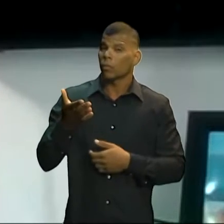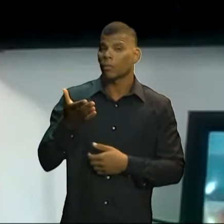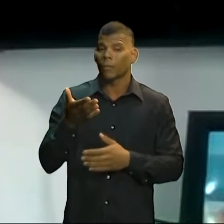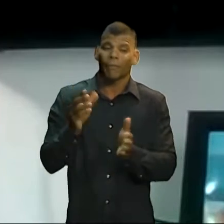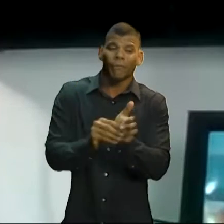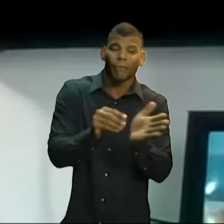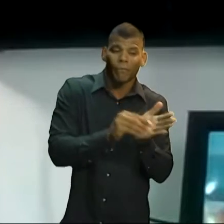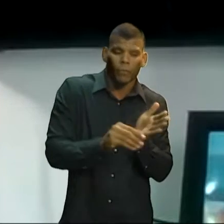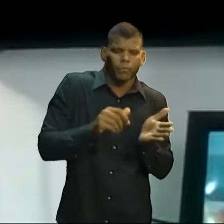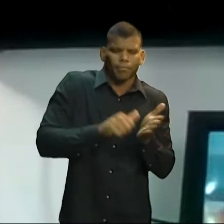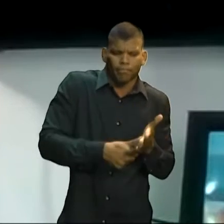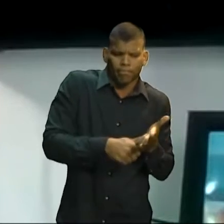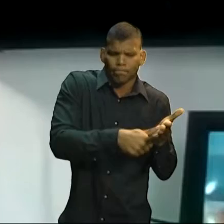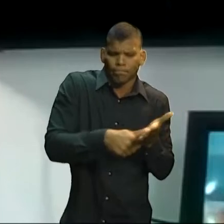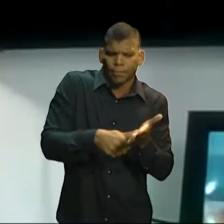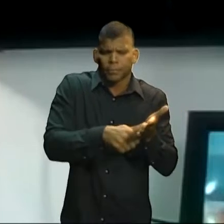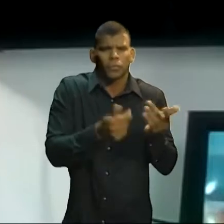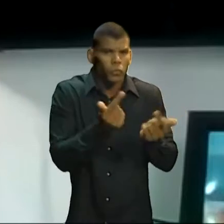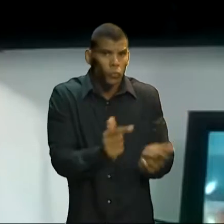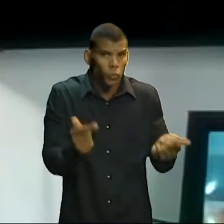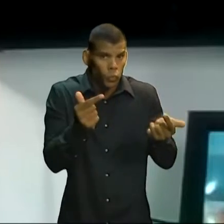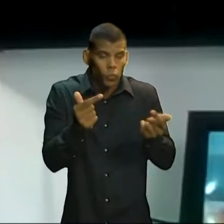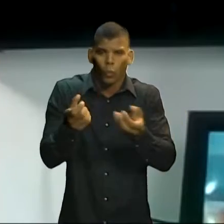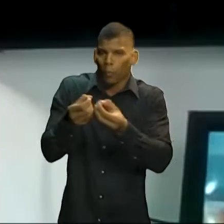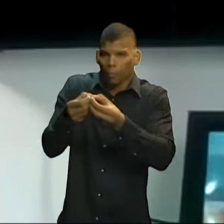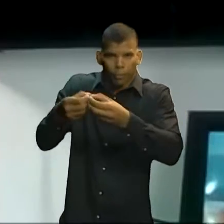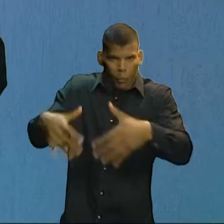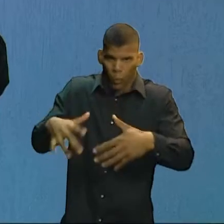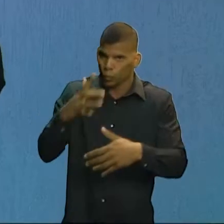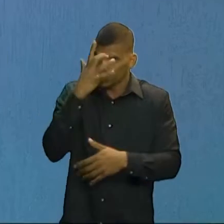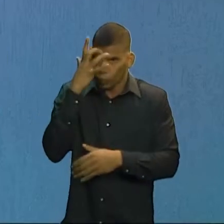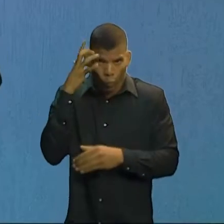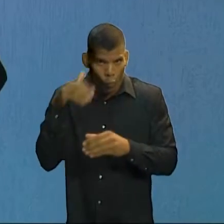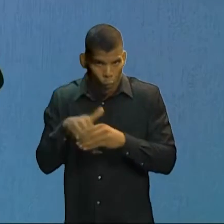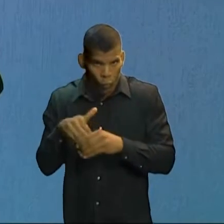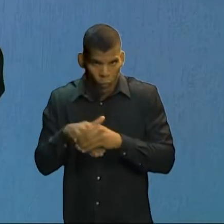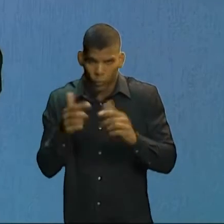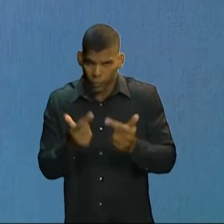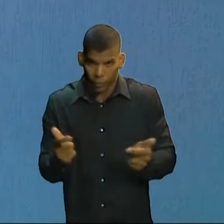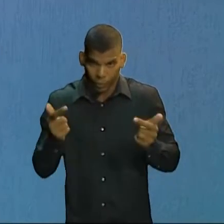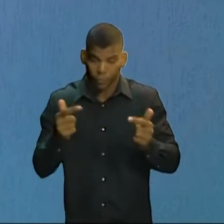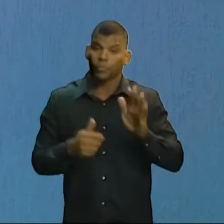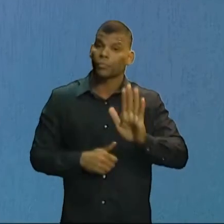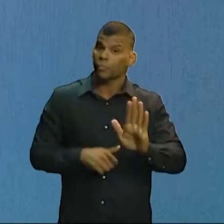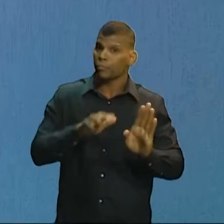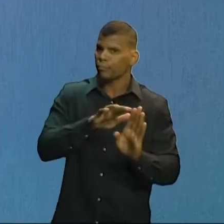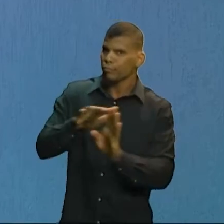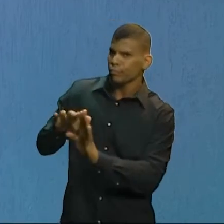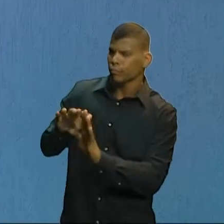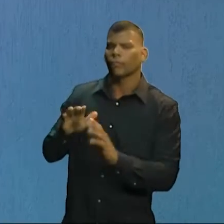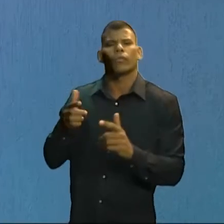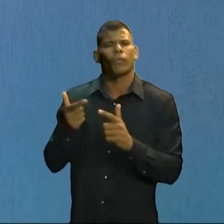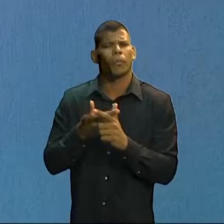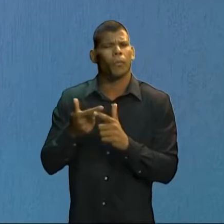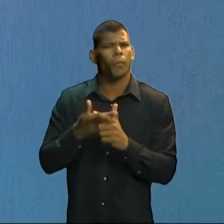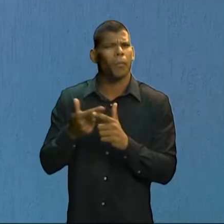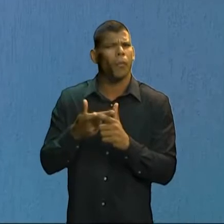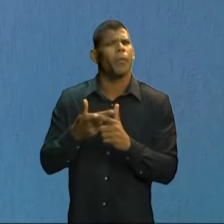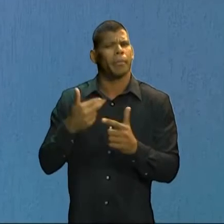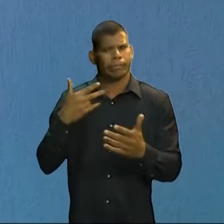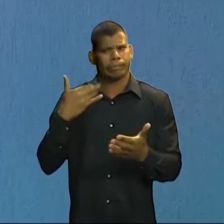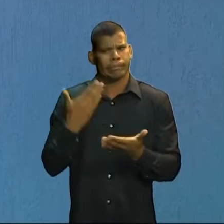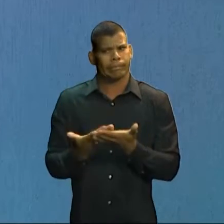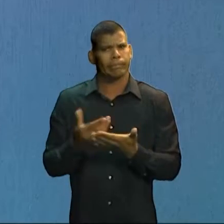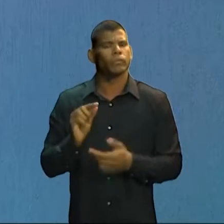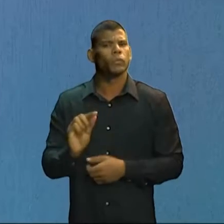da biometria, os eleitores não vão ser prejudicados por esse motivo. E um problema que protagonizou as últimas eleições foram